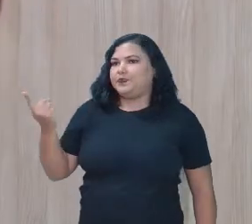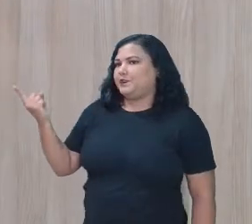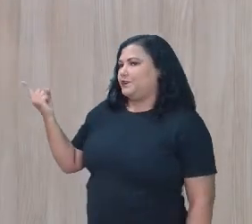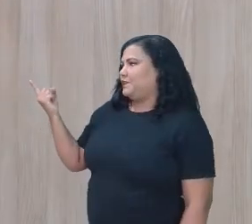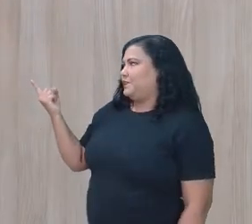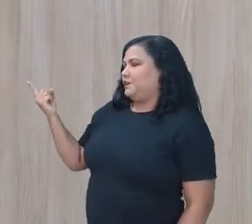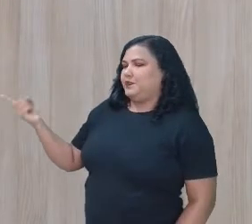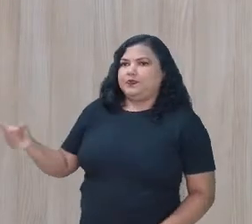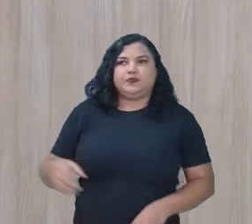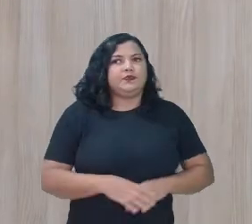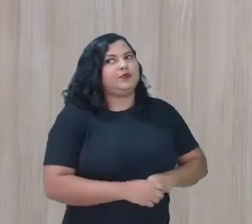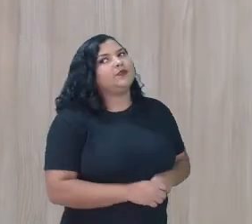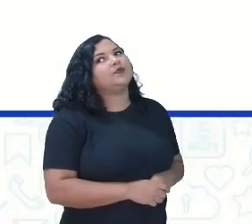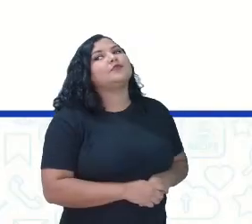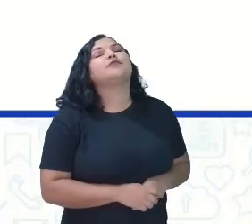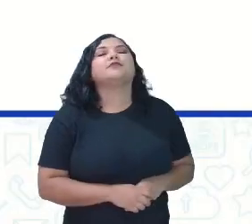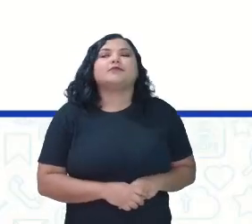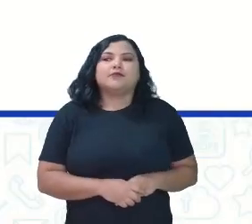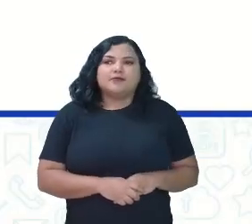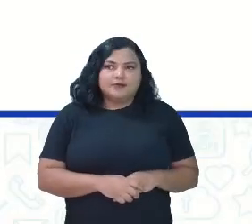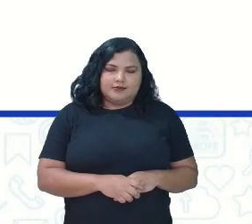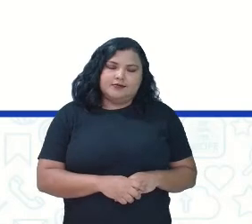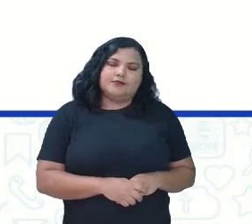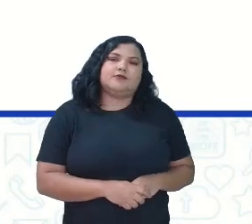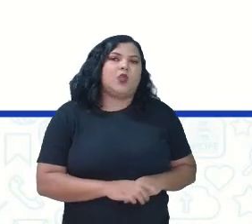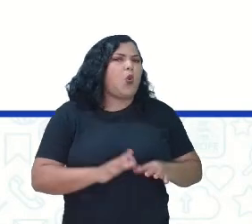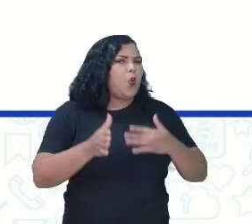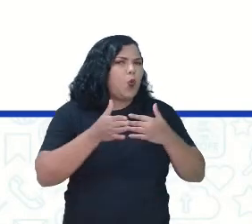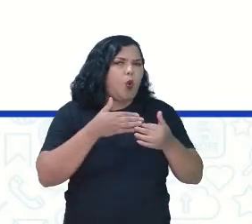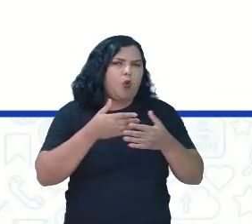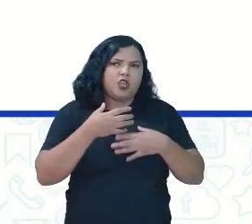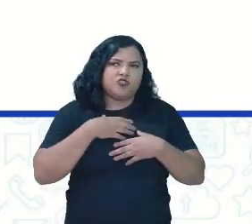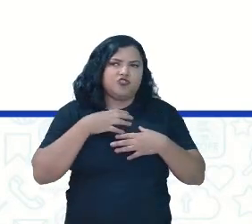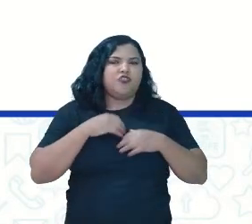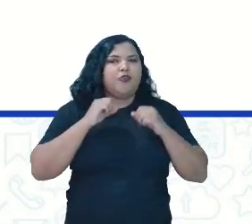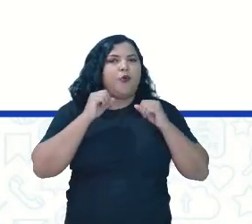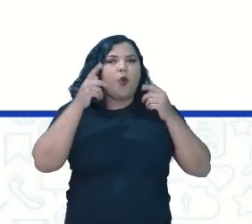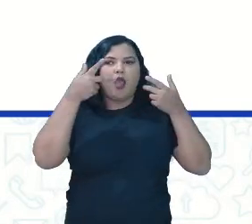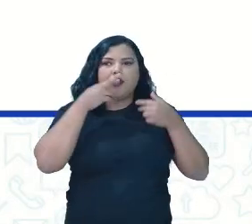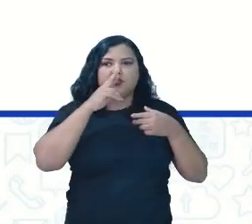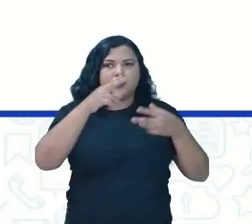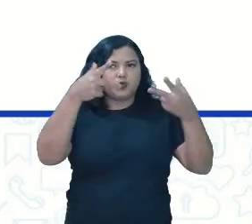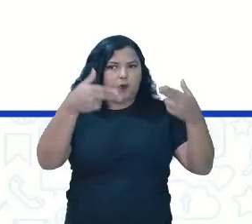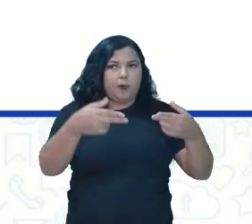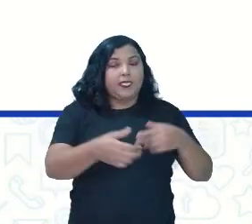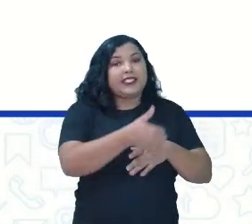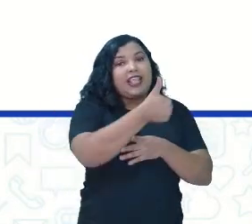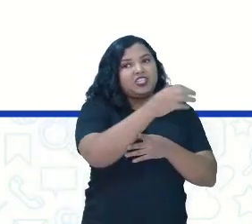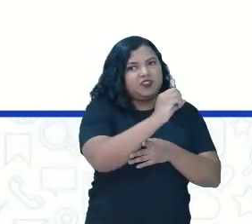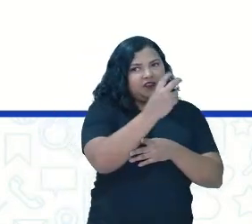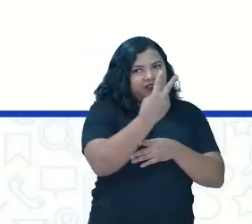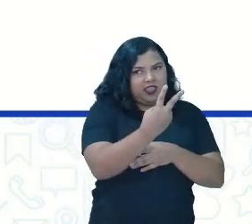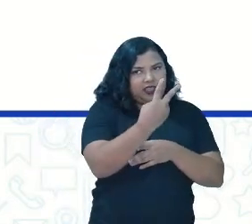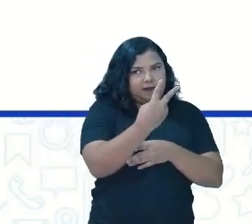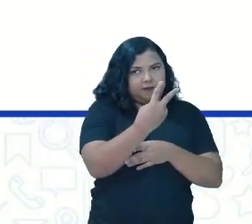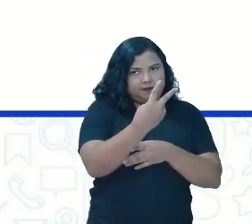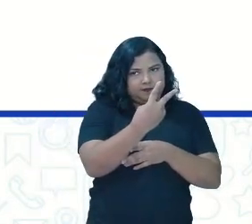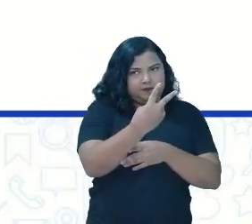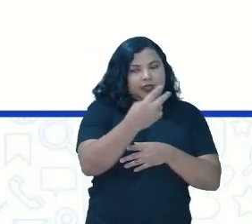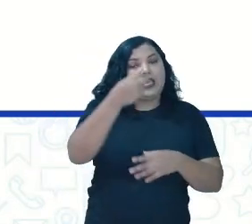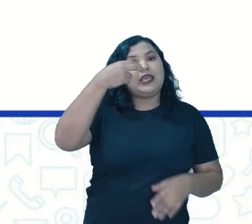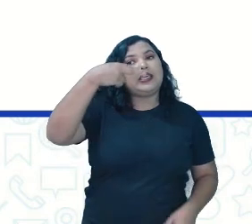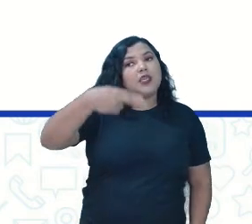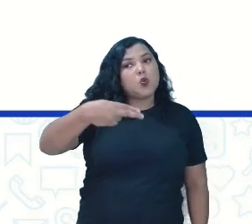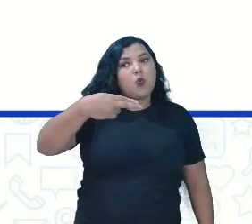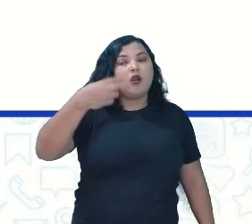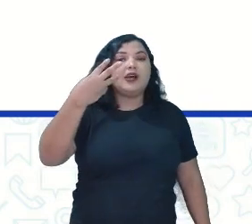você faz ou desse jeito ou do outro, vai dar a mesma coisa, tá bom? Agora, observe que eu vou ter aqui, ó, 10 vezes V dá